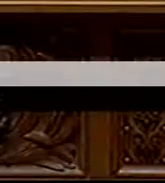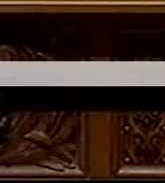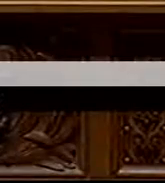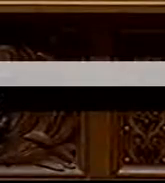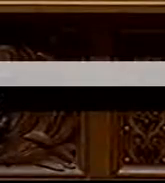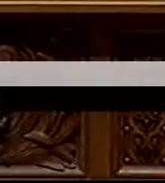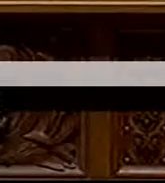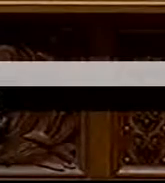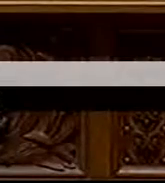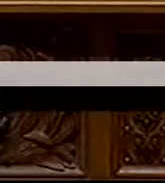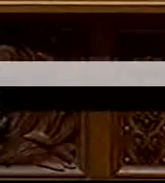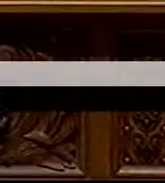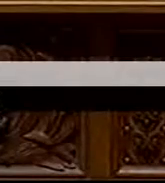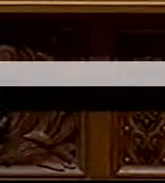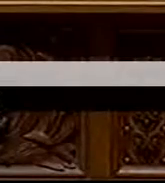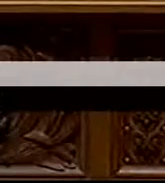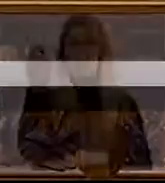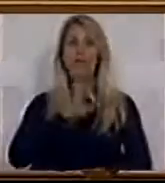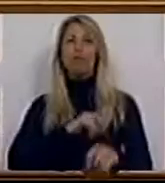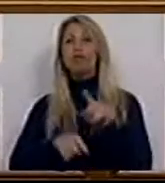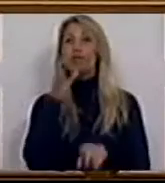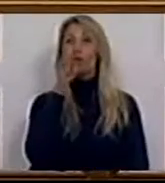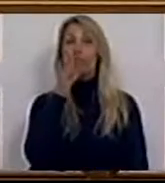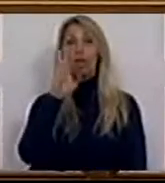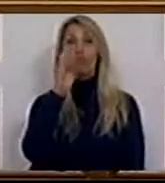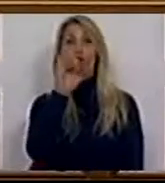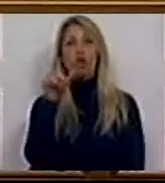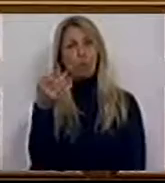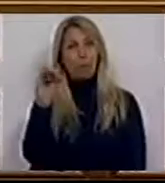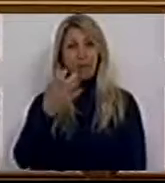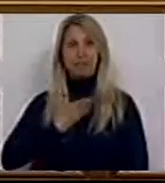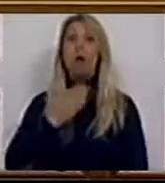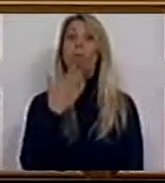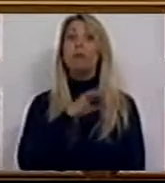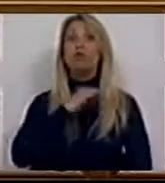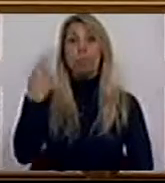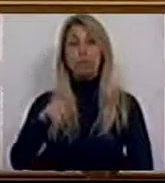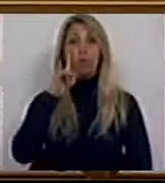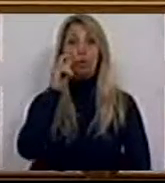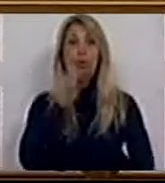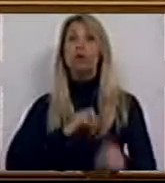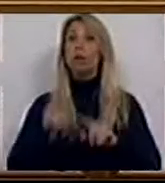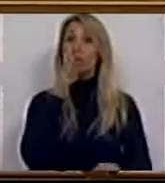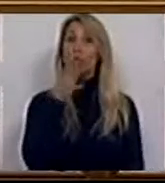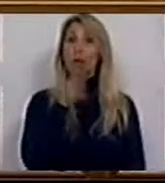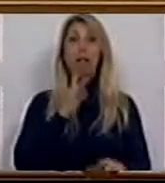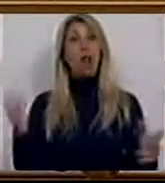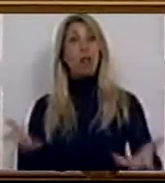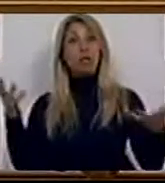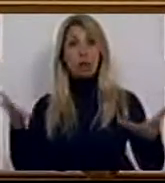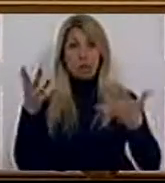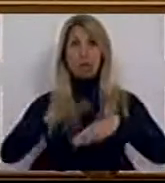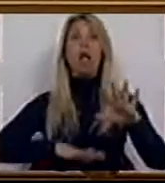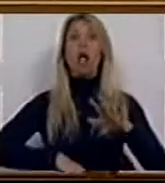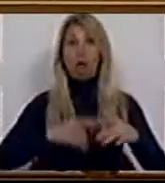para uma intervenção senhor deputado Jorge Paulo Oliveira do PSD faz favor muito obrigado senhor presidente senhores senhores deputados ligeireza é